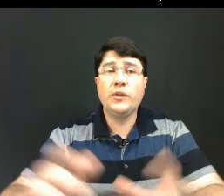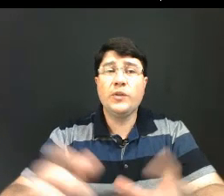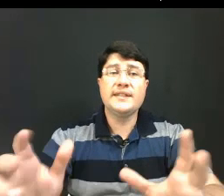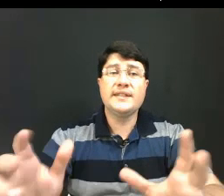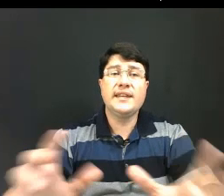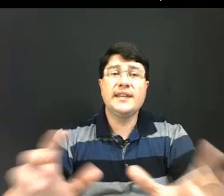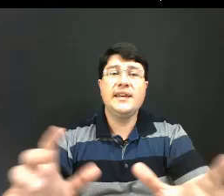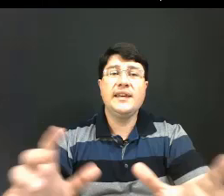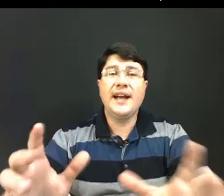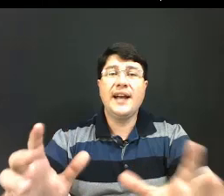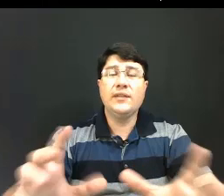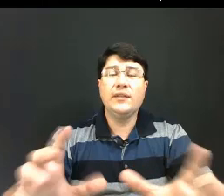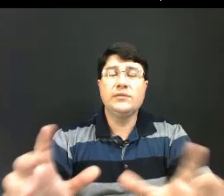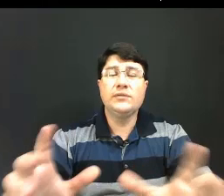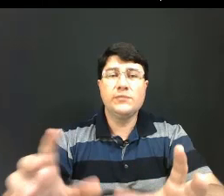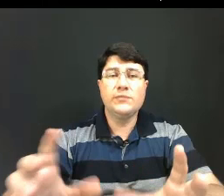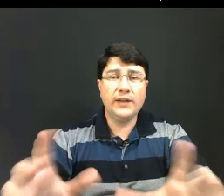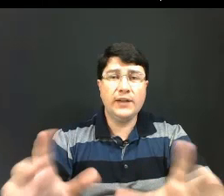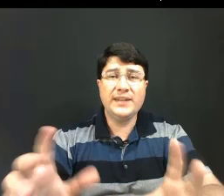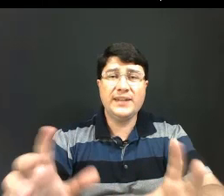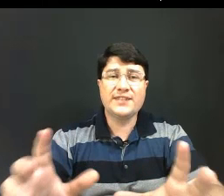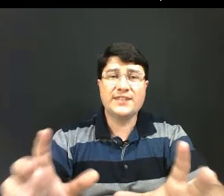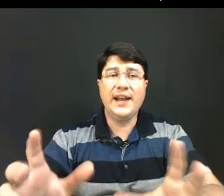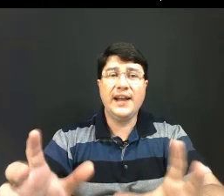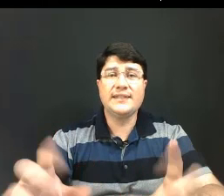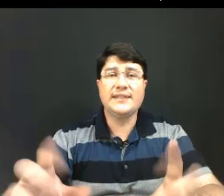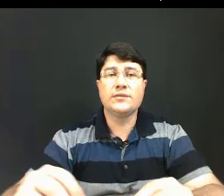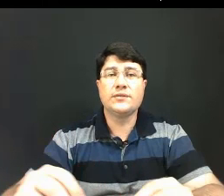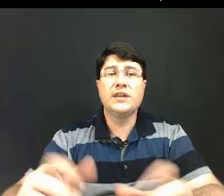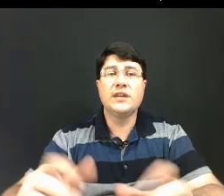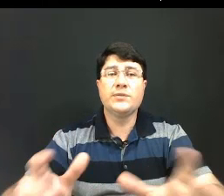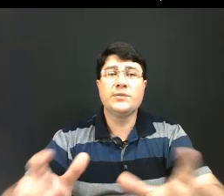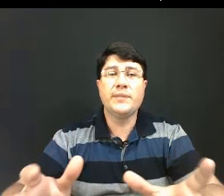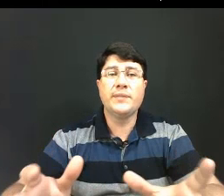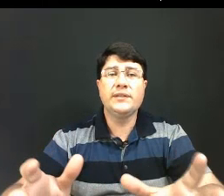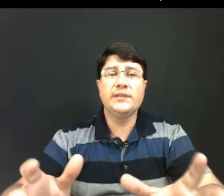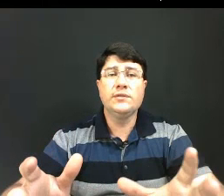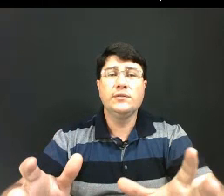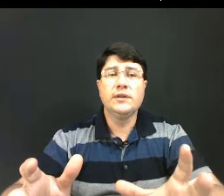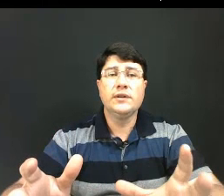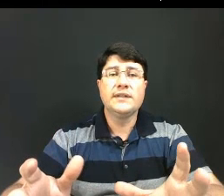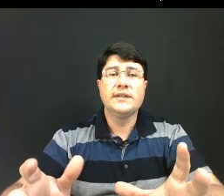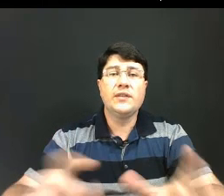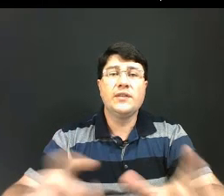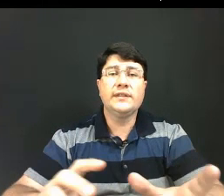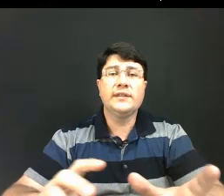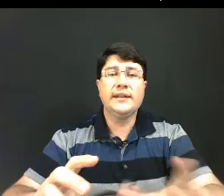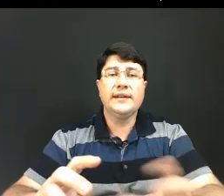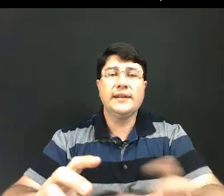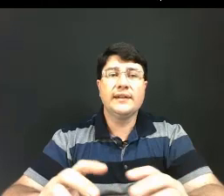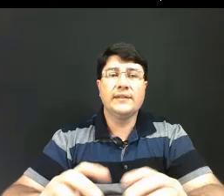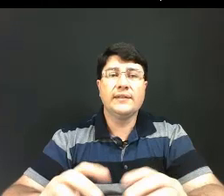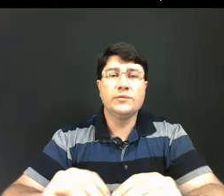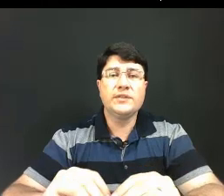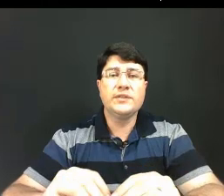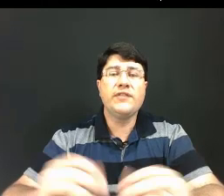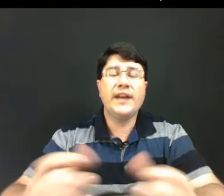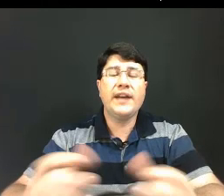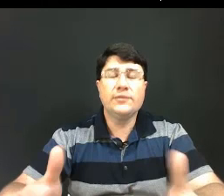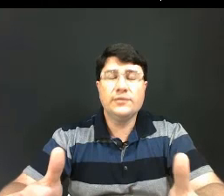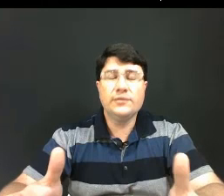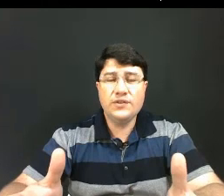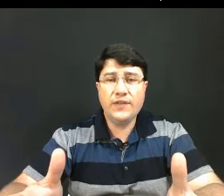Então a gente pode dizer que em cada uma dessas frases, o campo semântico denota